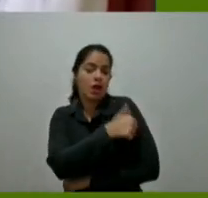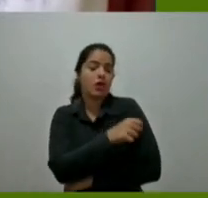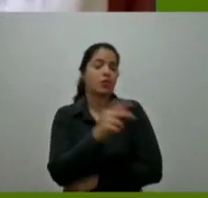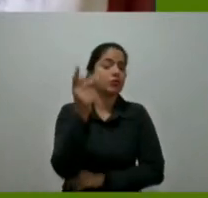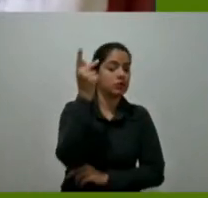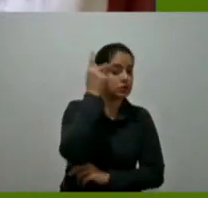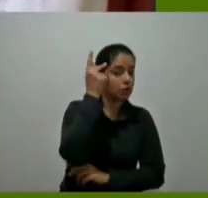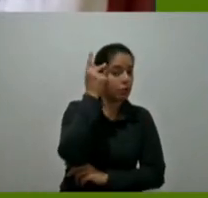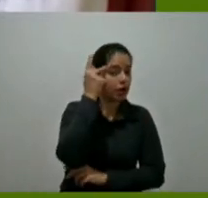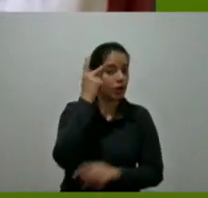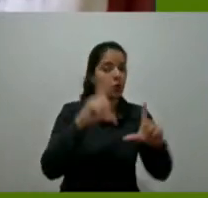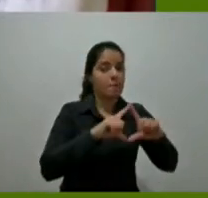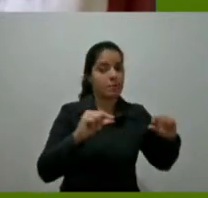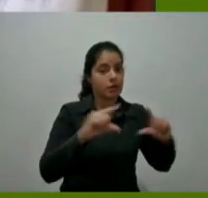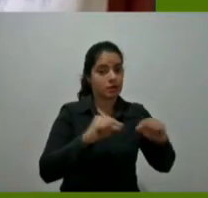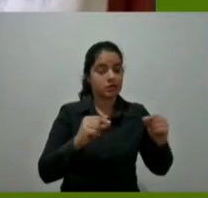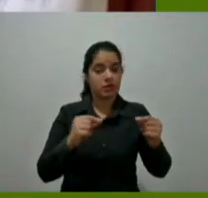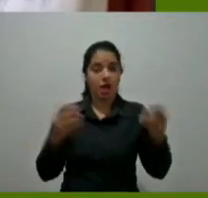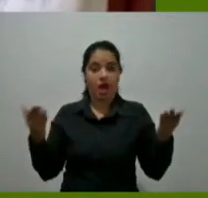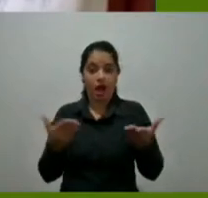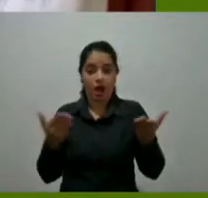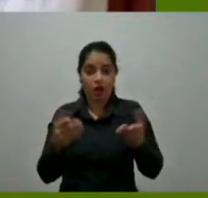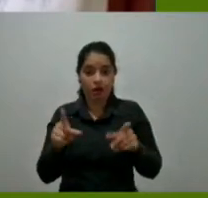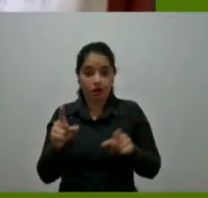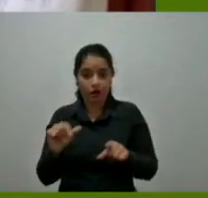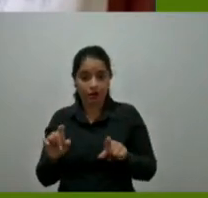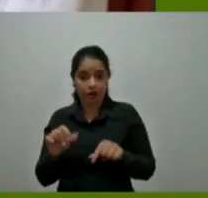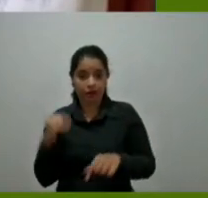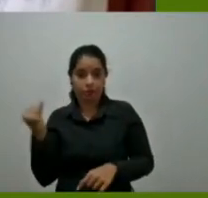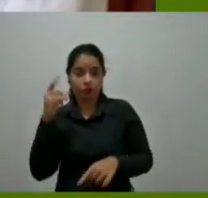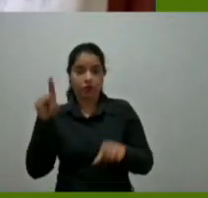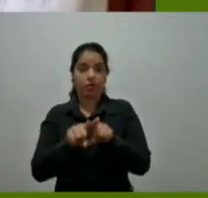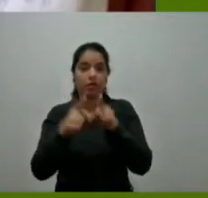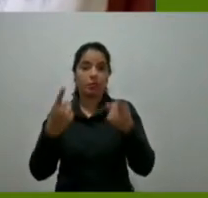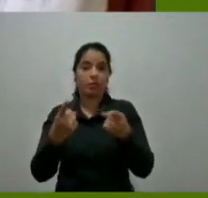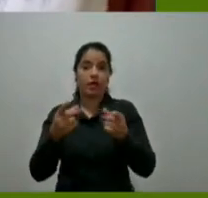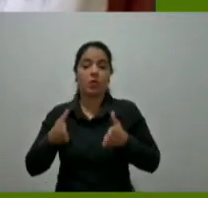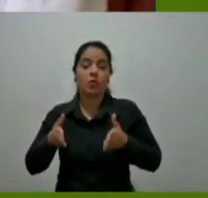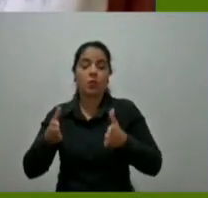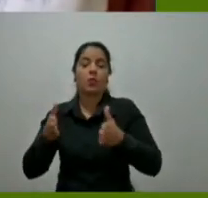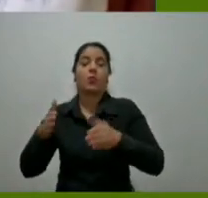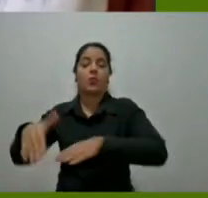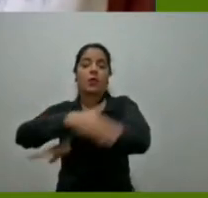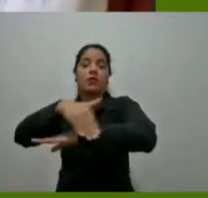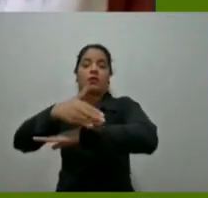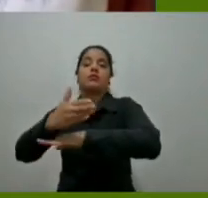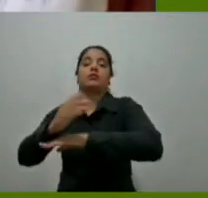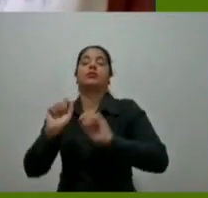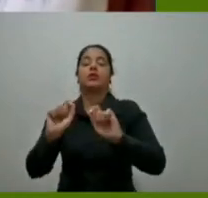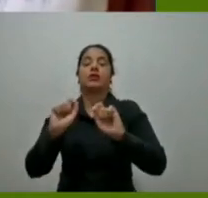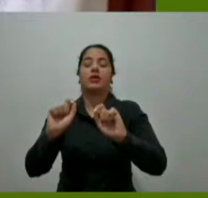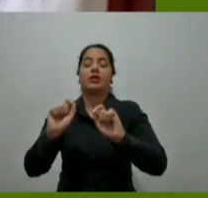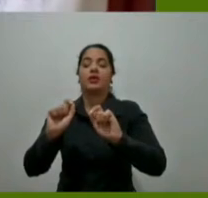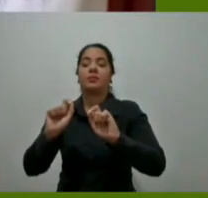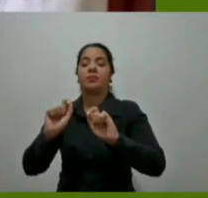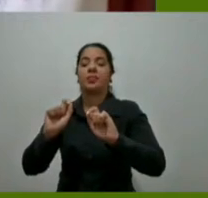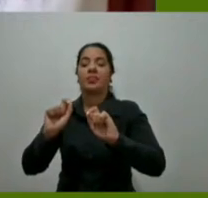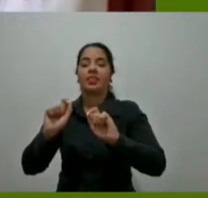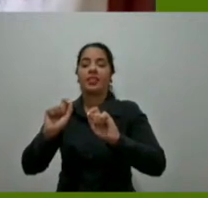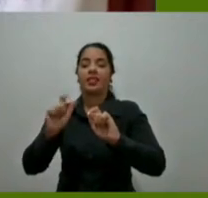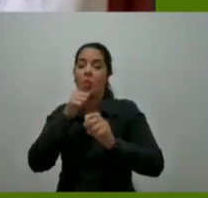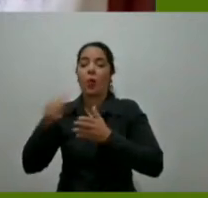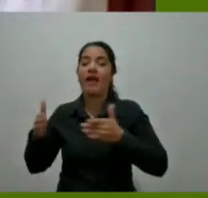importante, que é o corredor Vitória-Belo Horizonte. É o Vale do Rio Doce, um vale significativo. O nosso vale